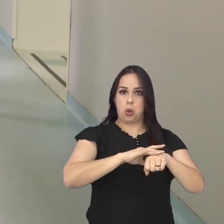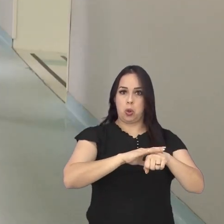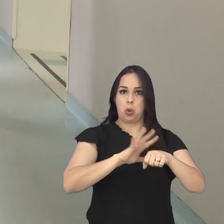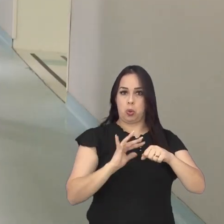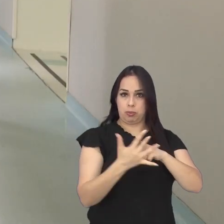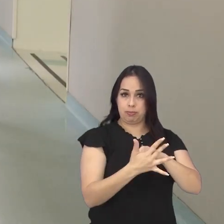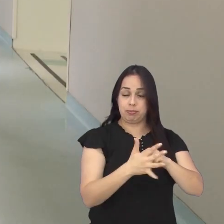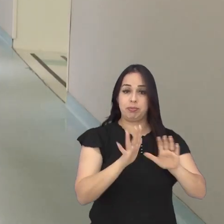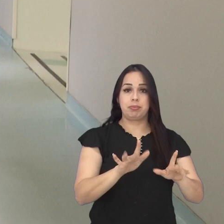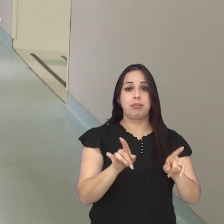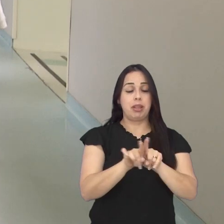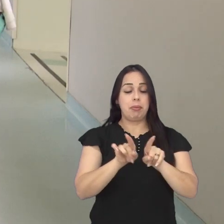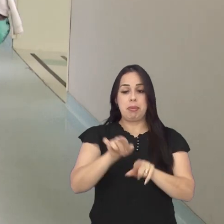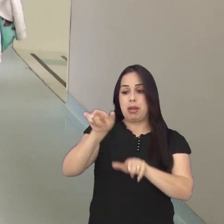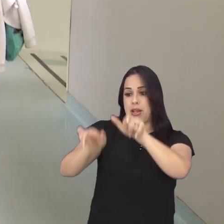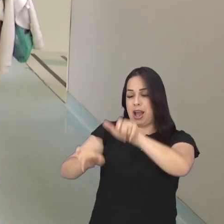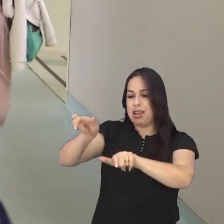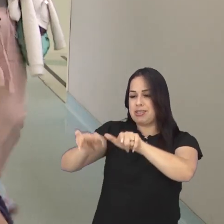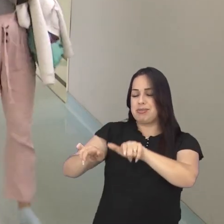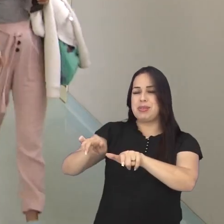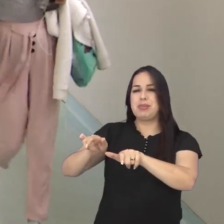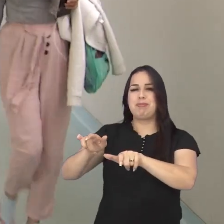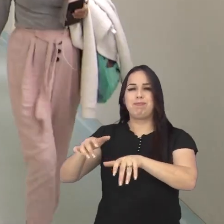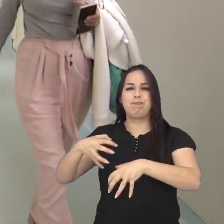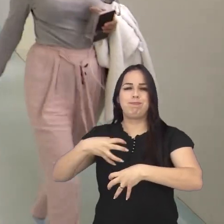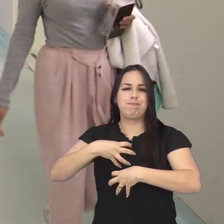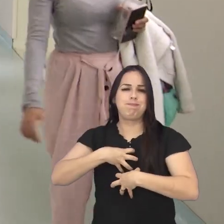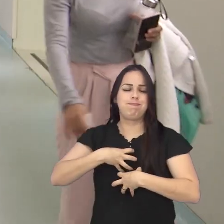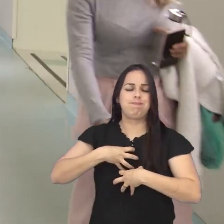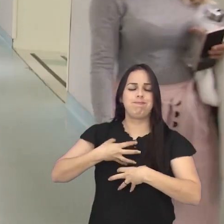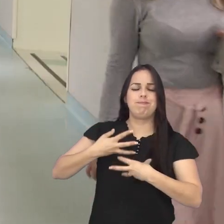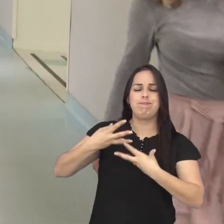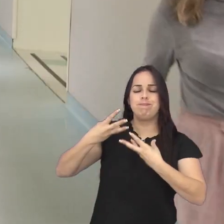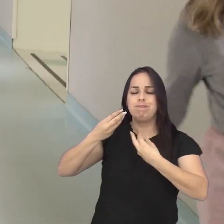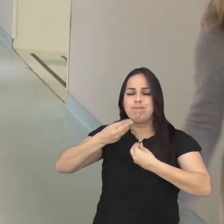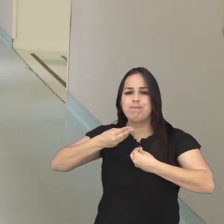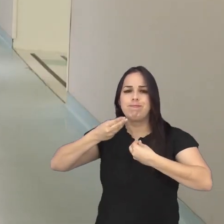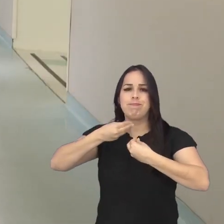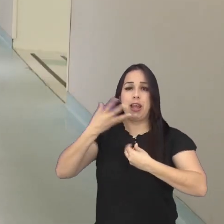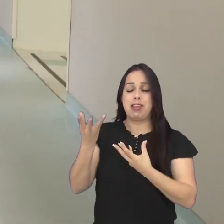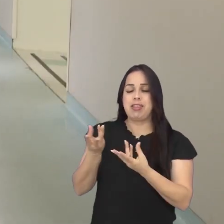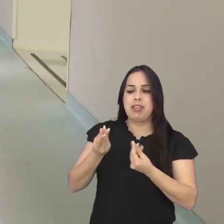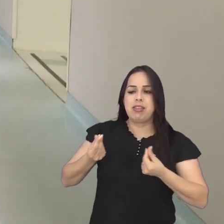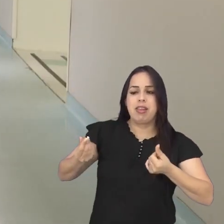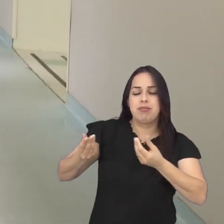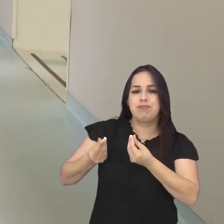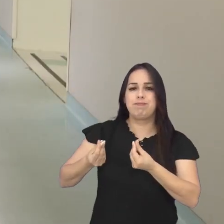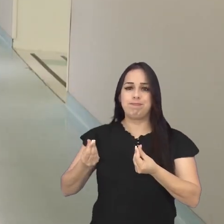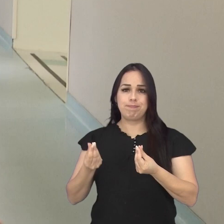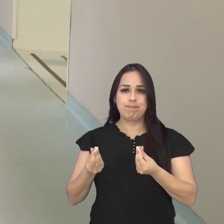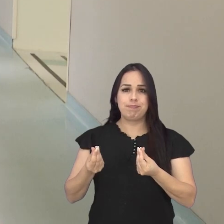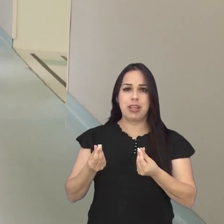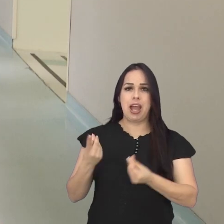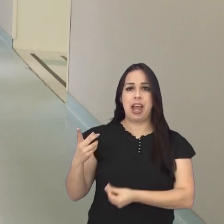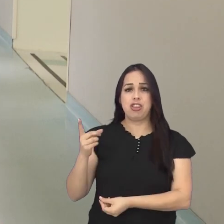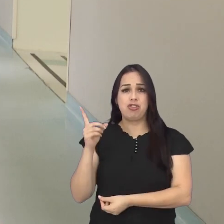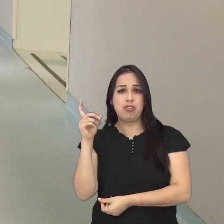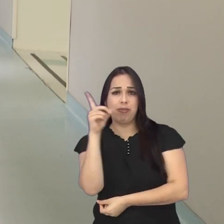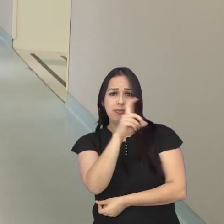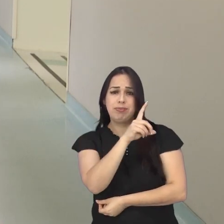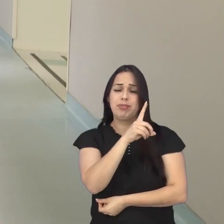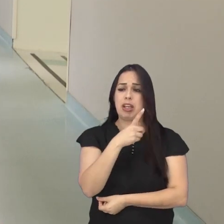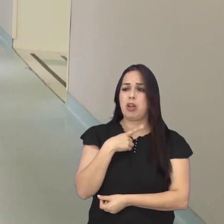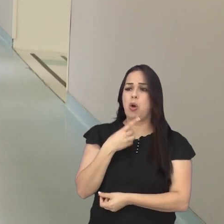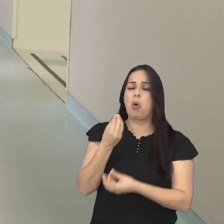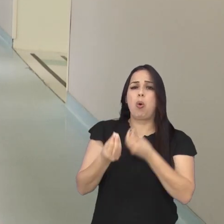a própria população entrou num processo de fragilidade então isso ficou um pouco